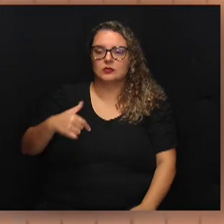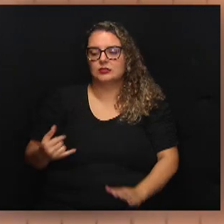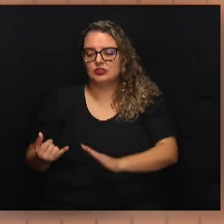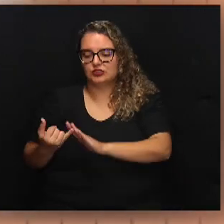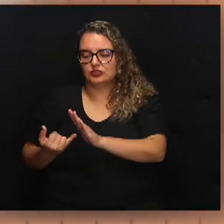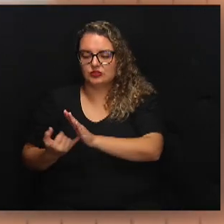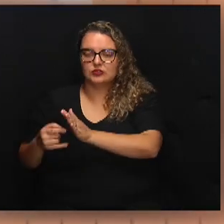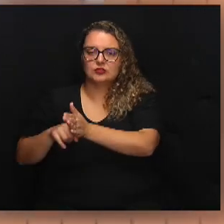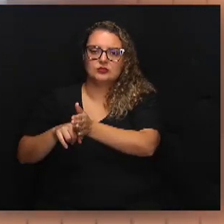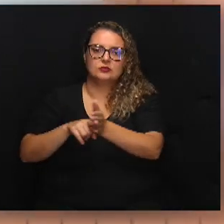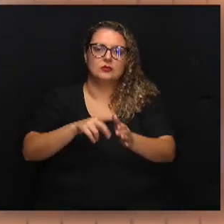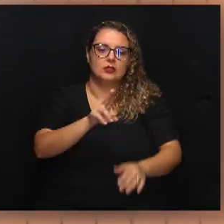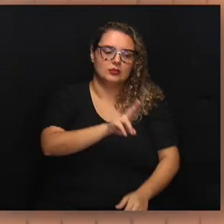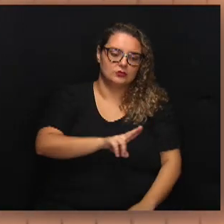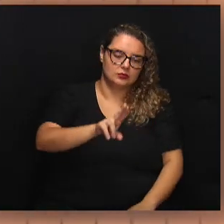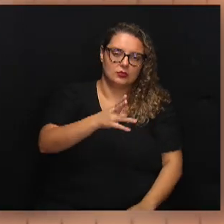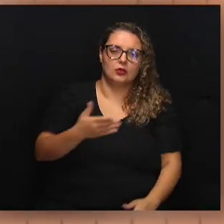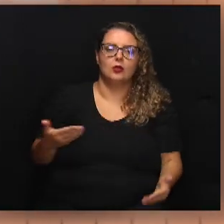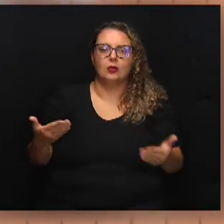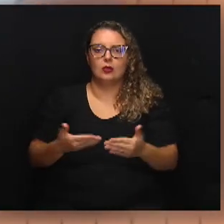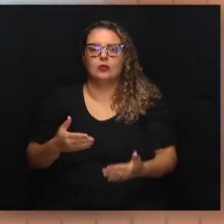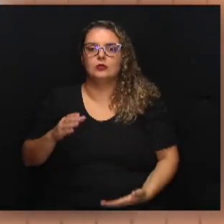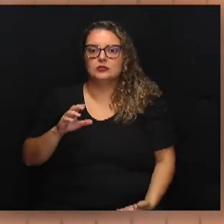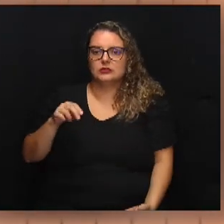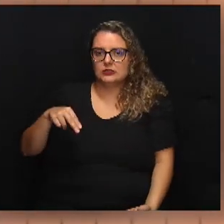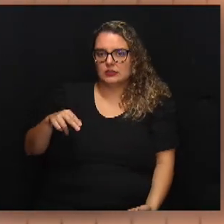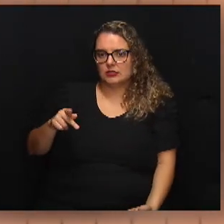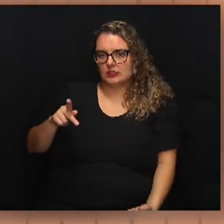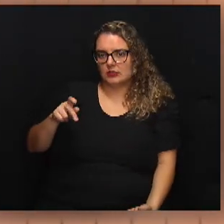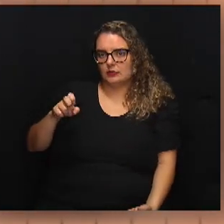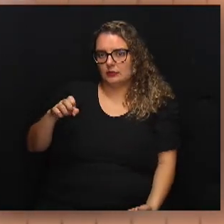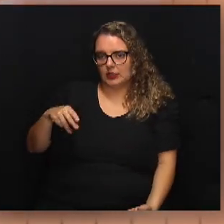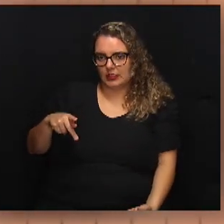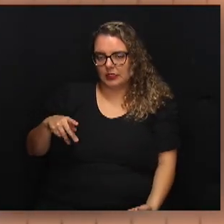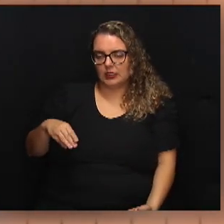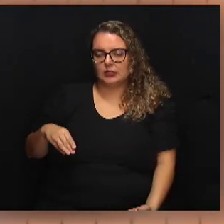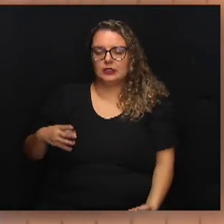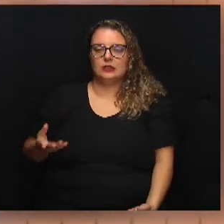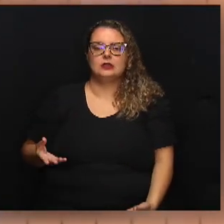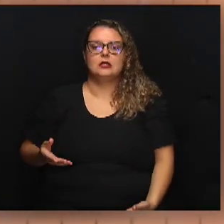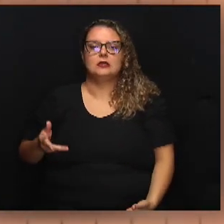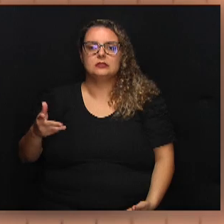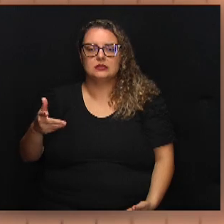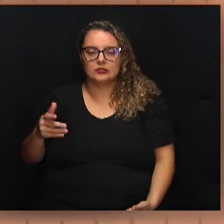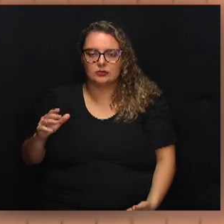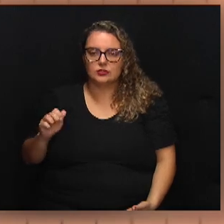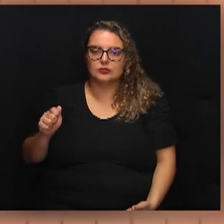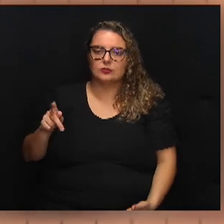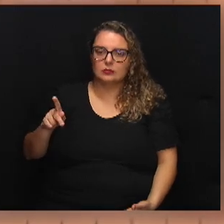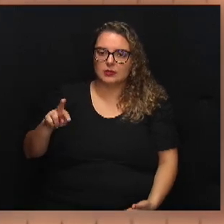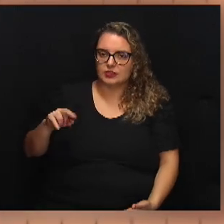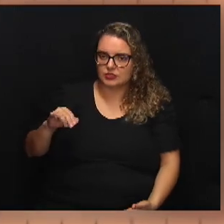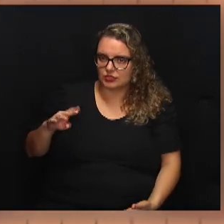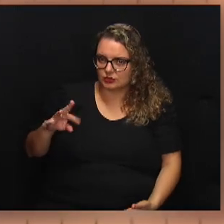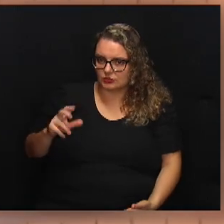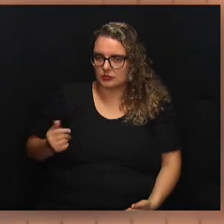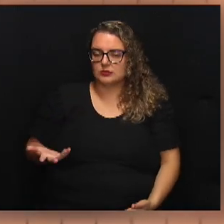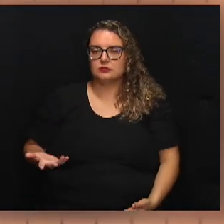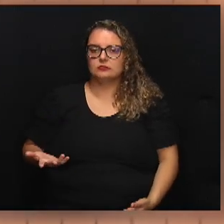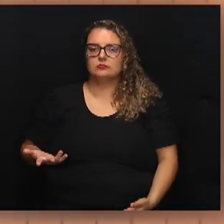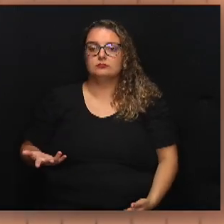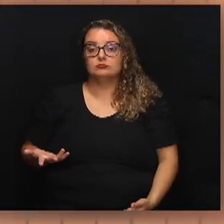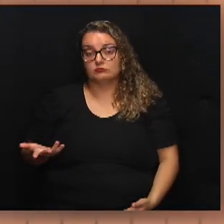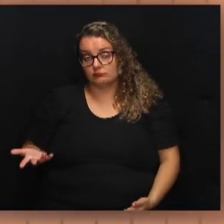as universidades, hoje o CNPEM, acelerador de partículas, e Campinas hoje representa boa parte da